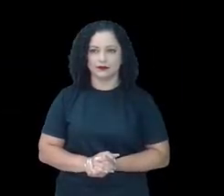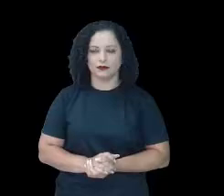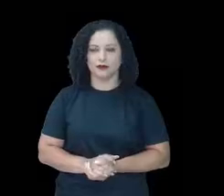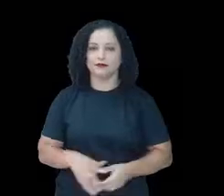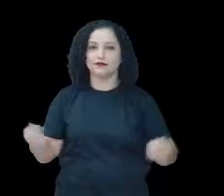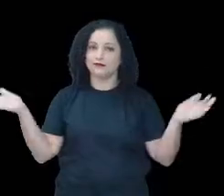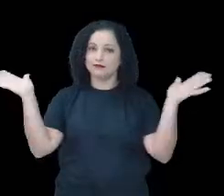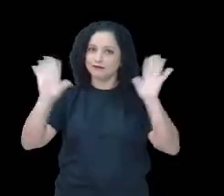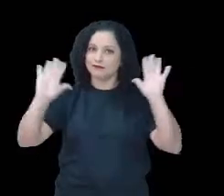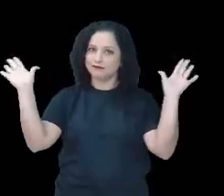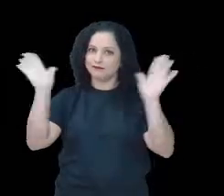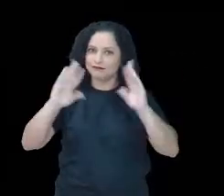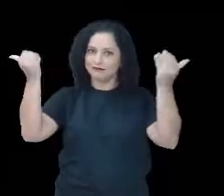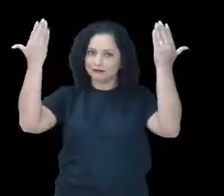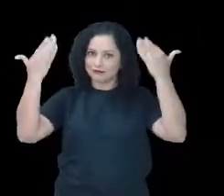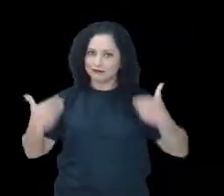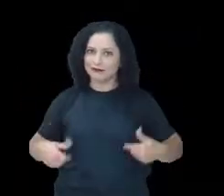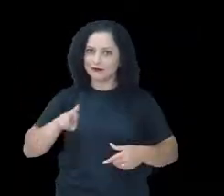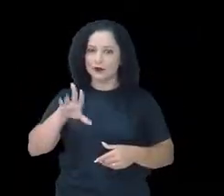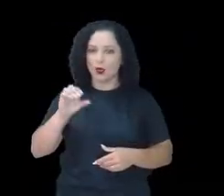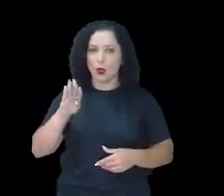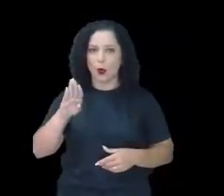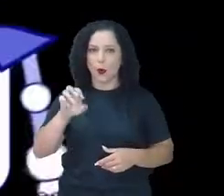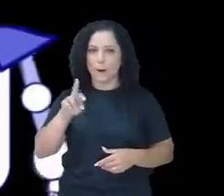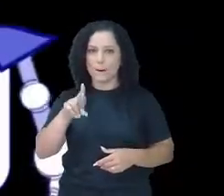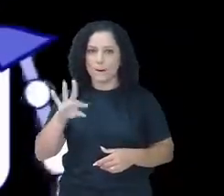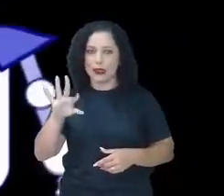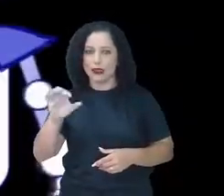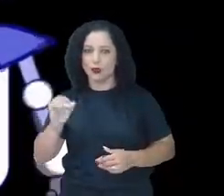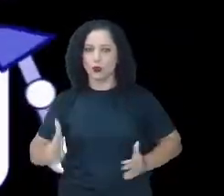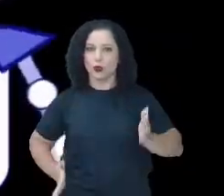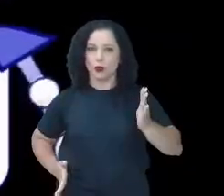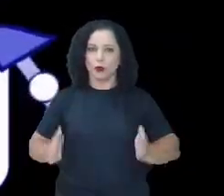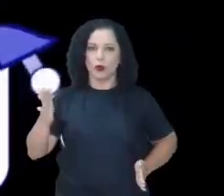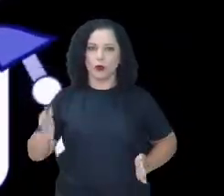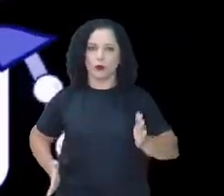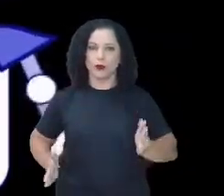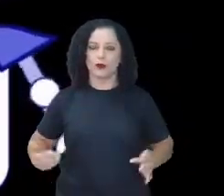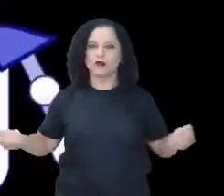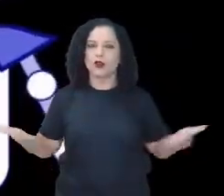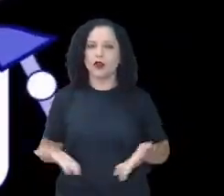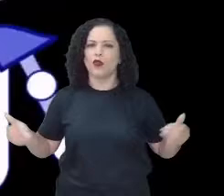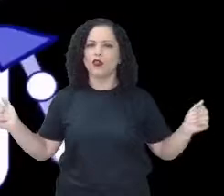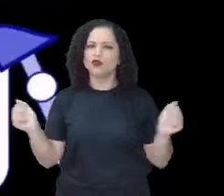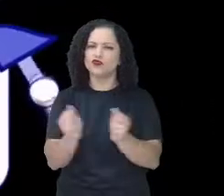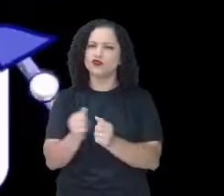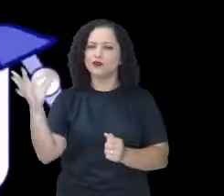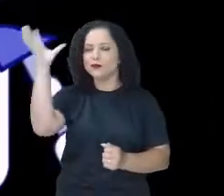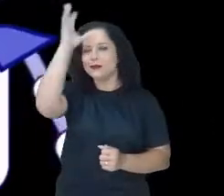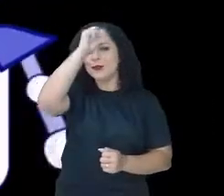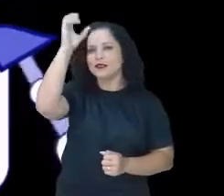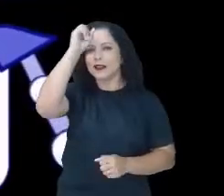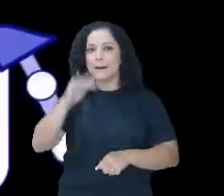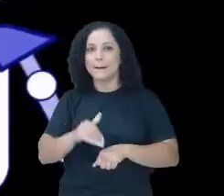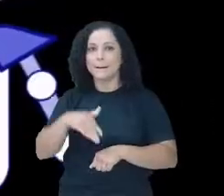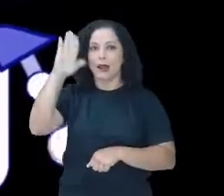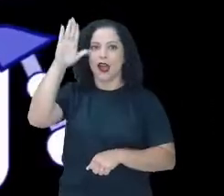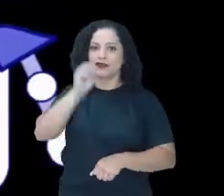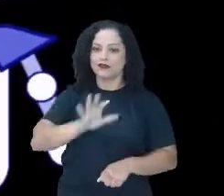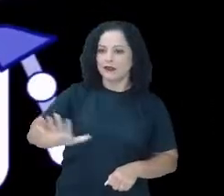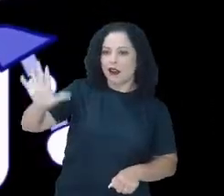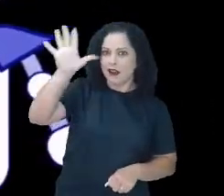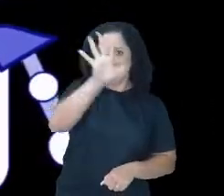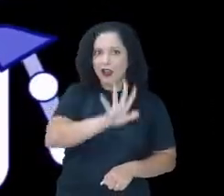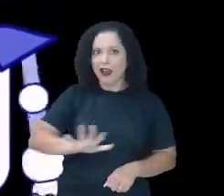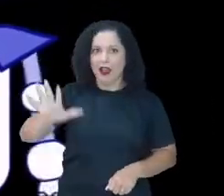Olá pessoal, eu sou Roberto, o robô. Estou aqui para juntos aprendermos um pouco mais sobre o fascinante mundo